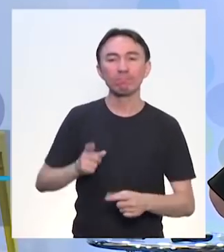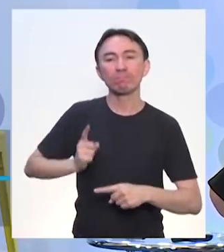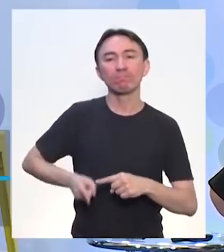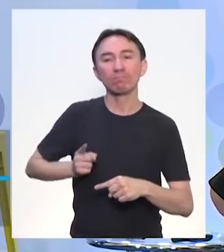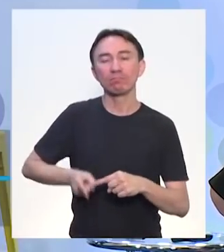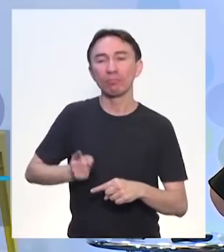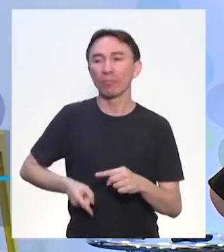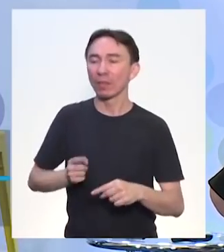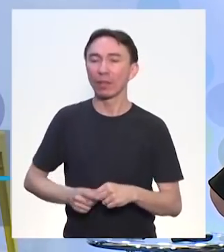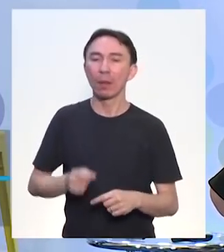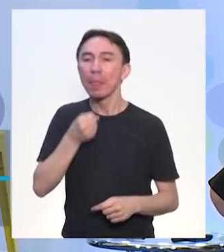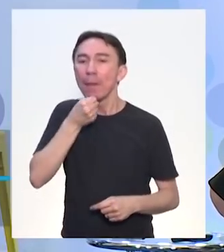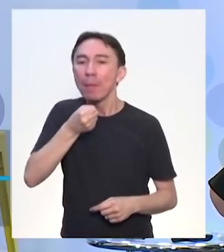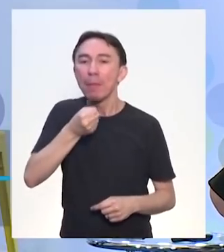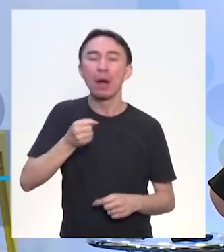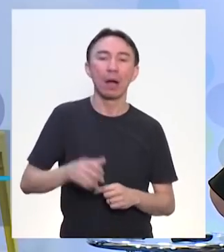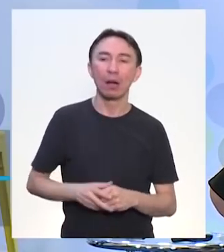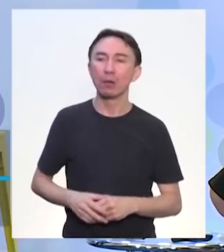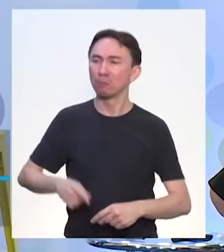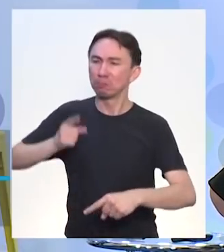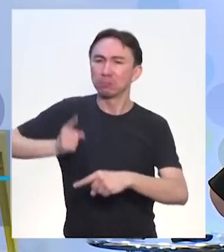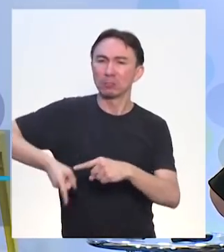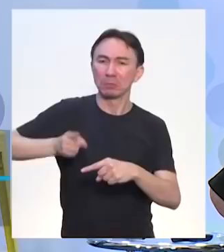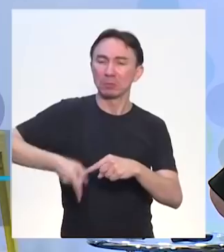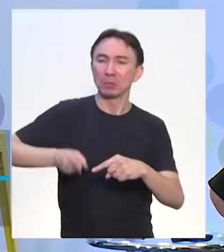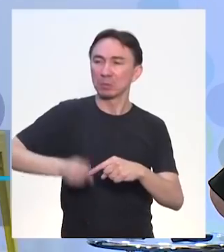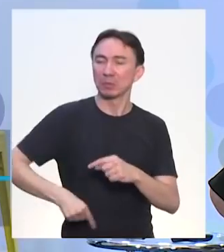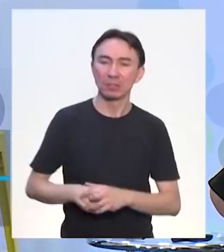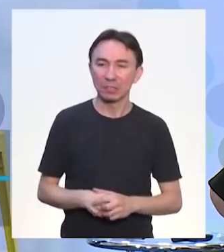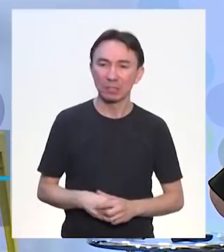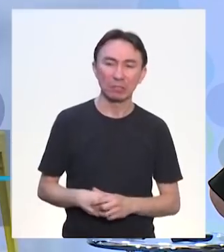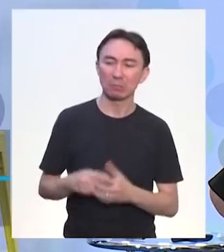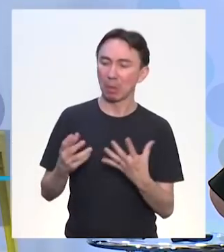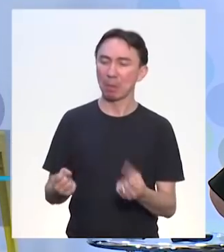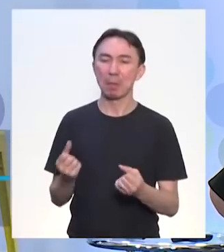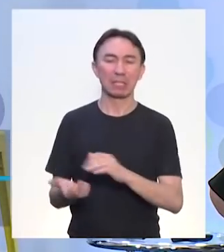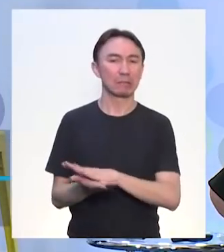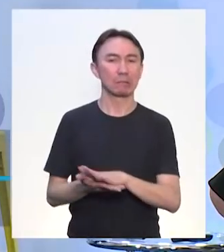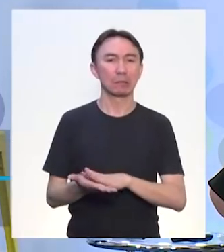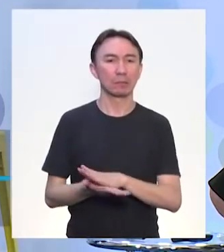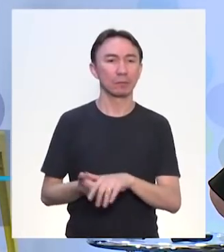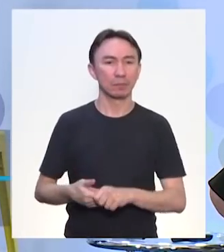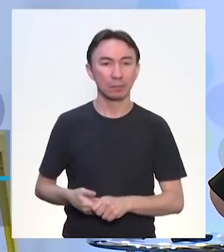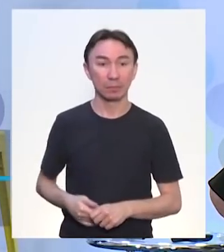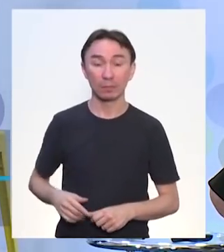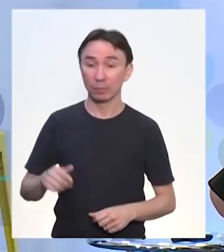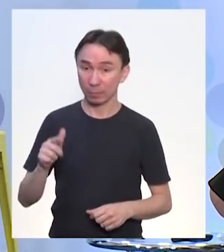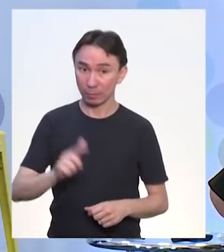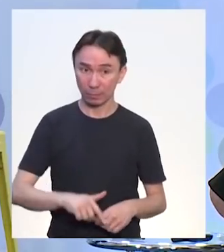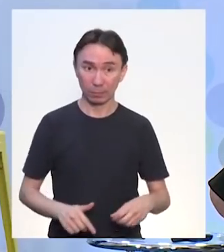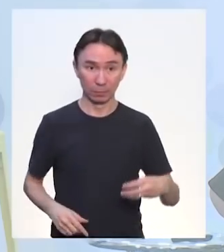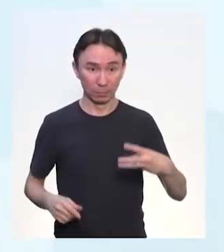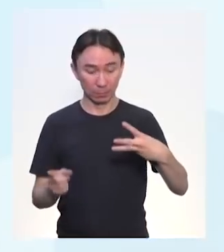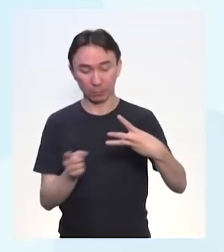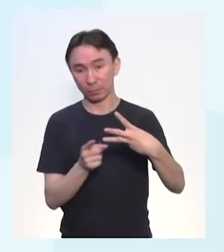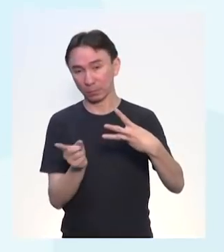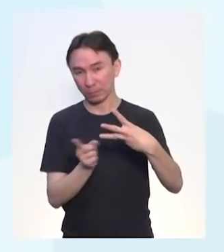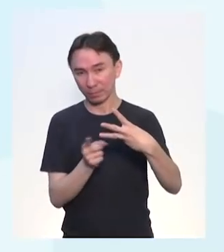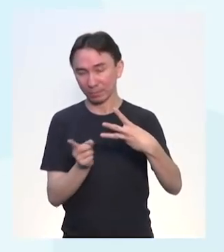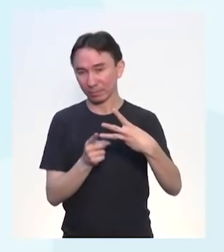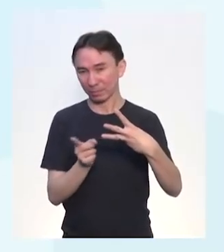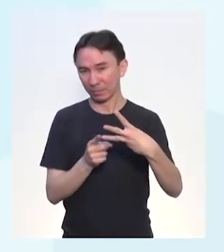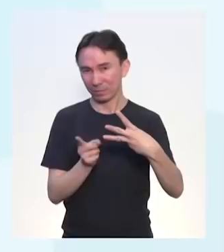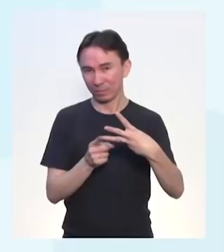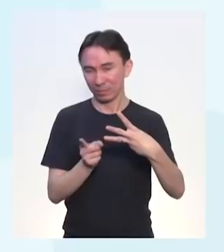ou seja, aquilo que eu já antecipei, o contrário de uma democracia. Populista. Gente, uma